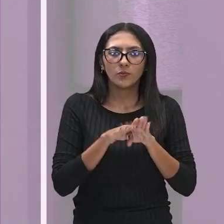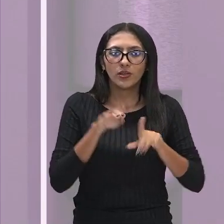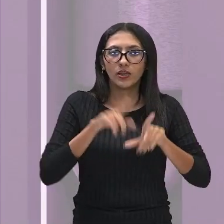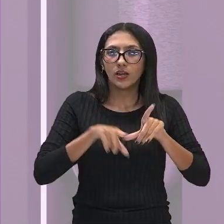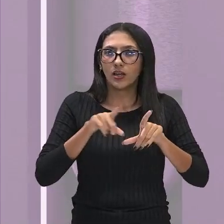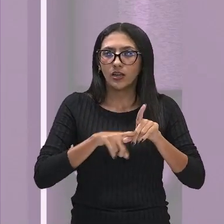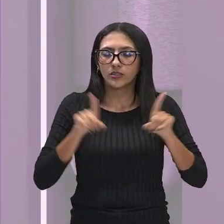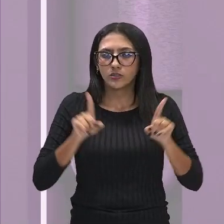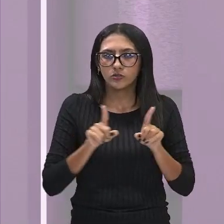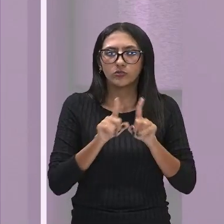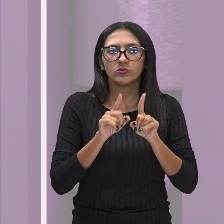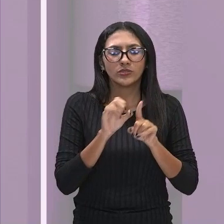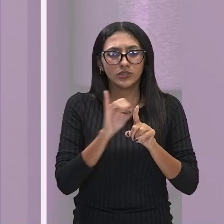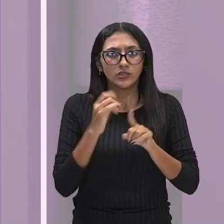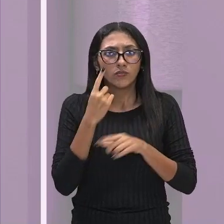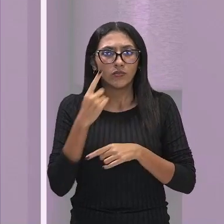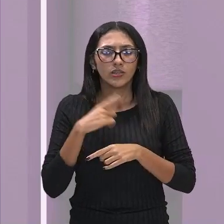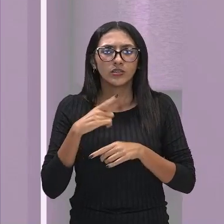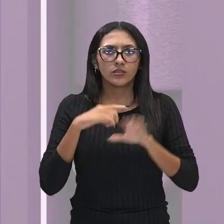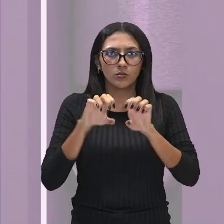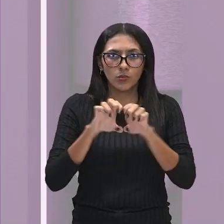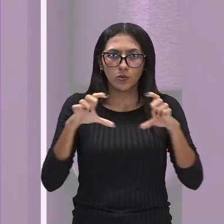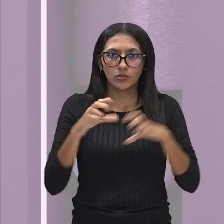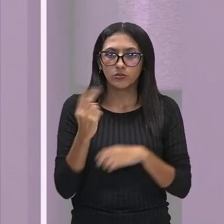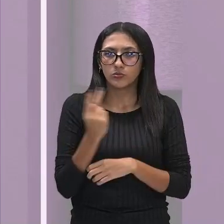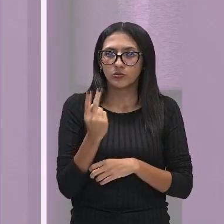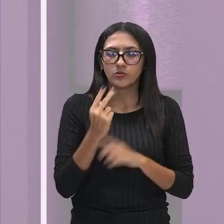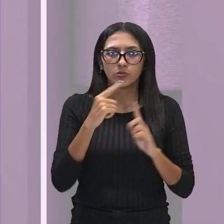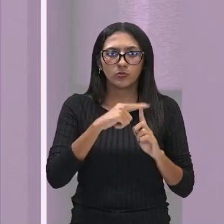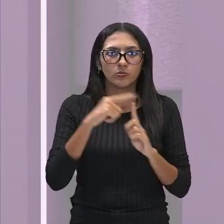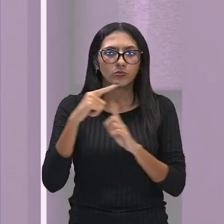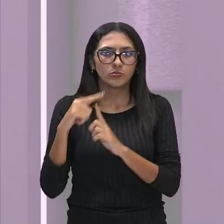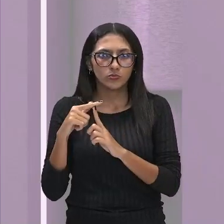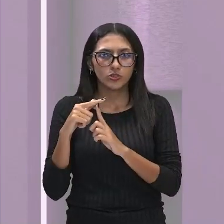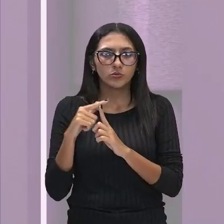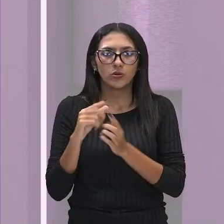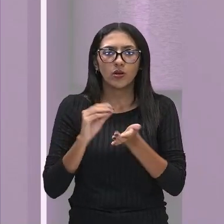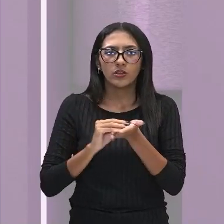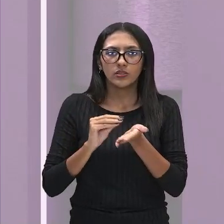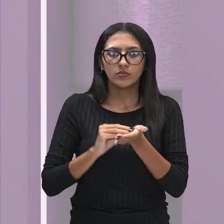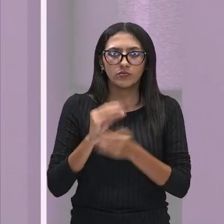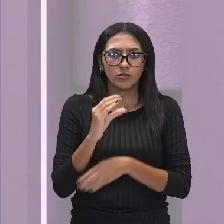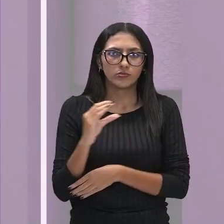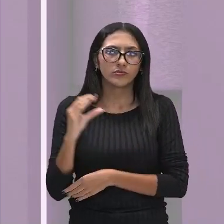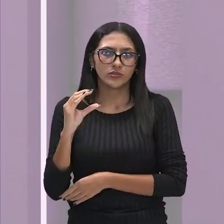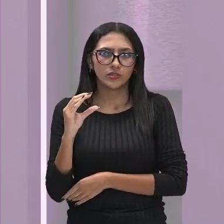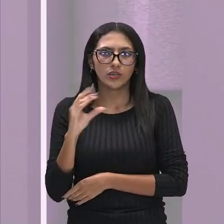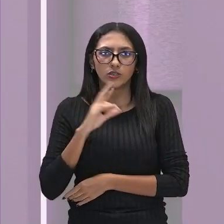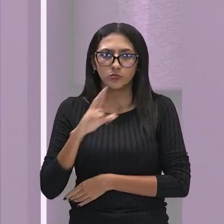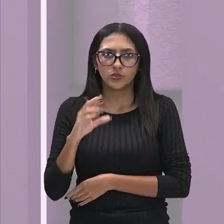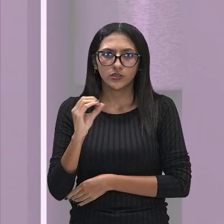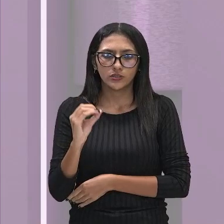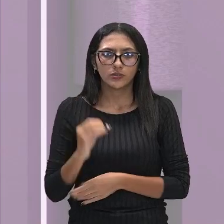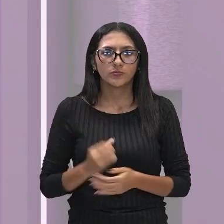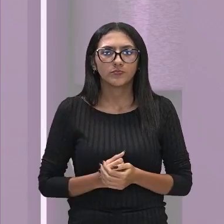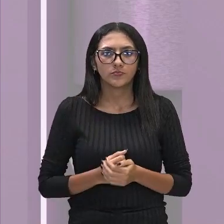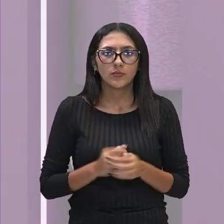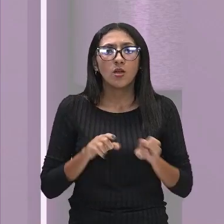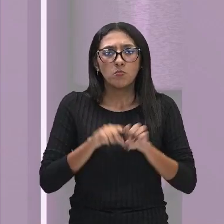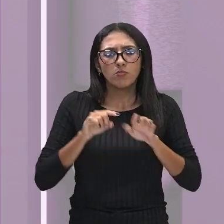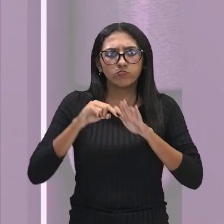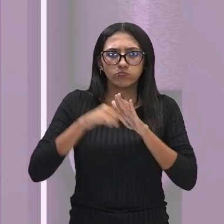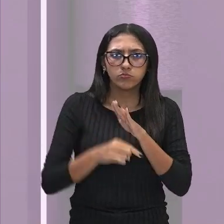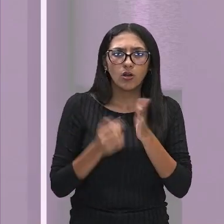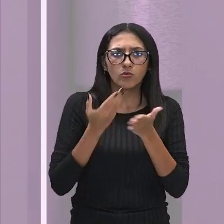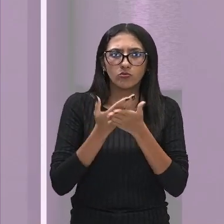quando nós estamos diante de uma equação do segundo grau incompleta com o C igual a 0. Mas aprofundando um pouco mais